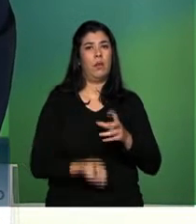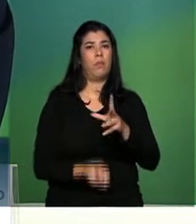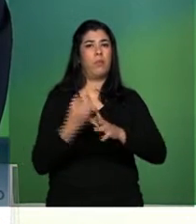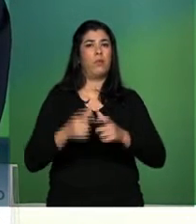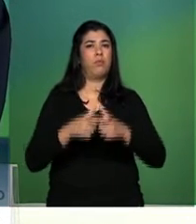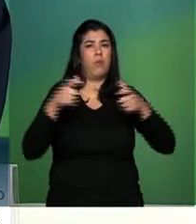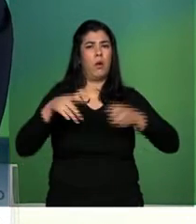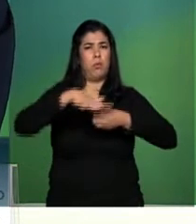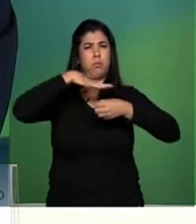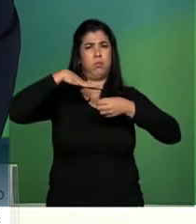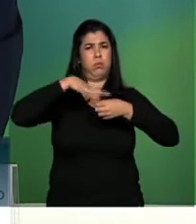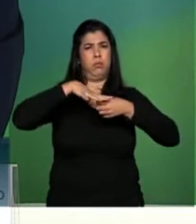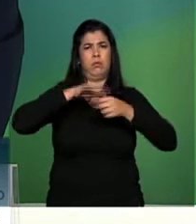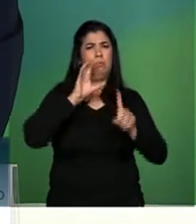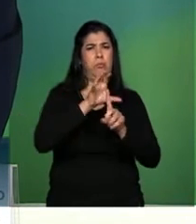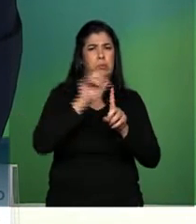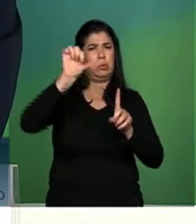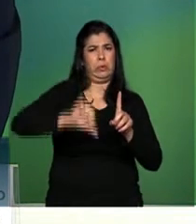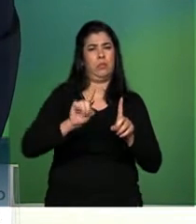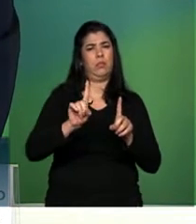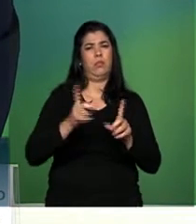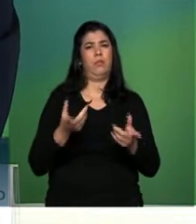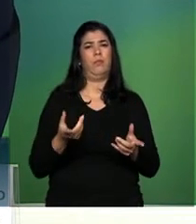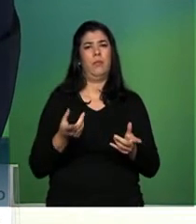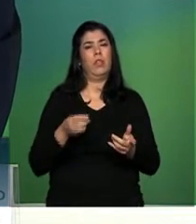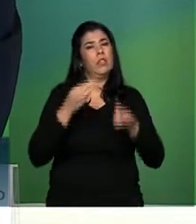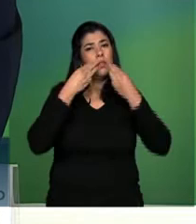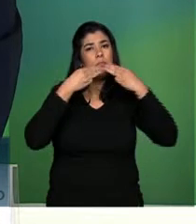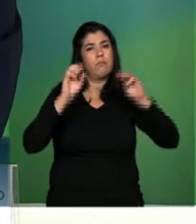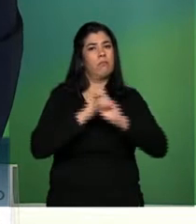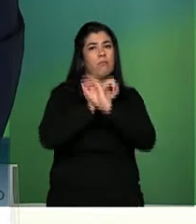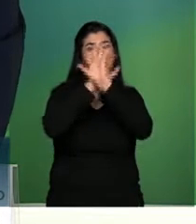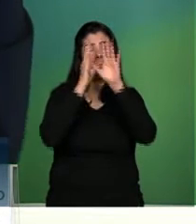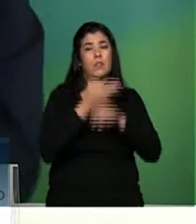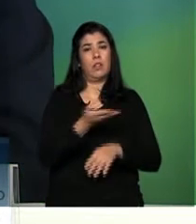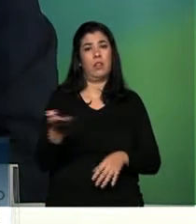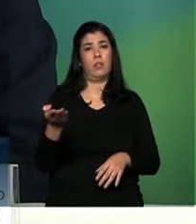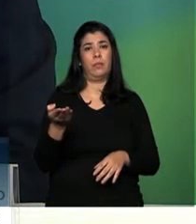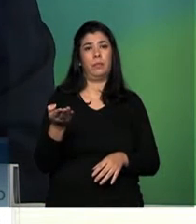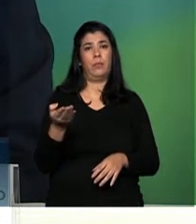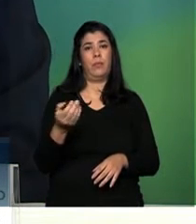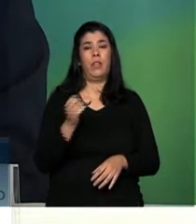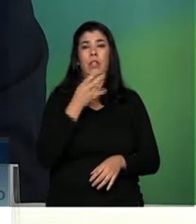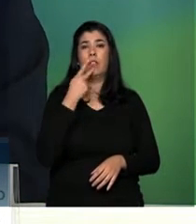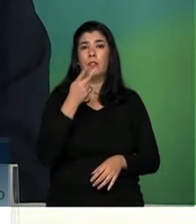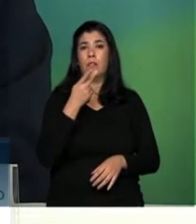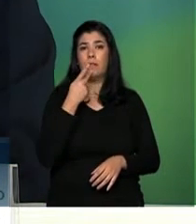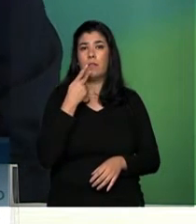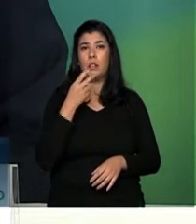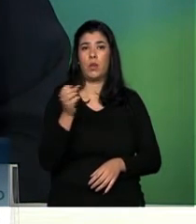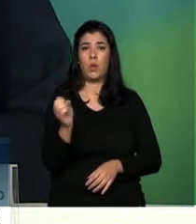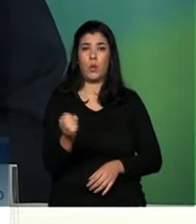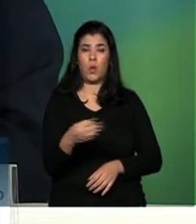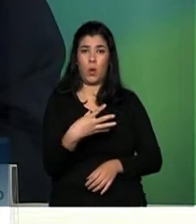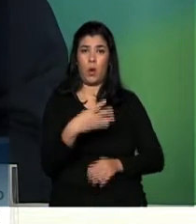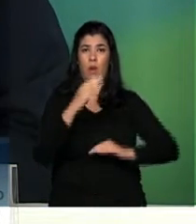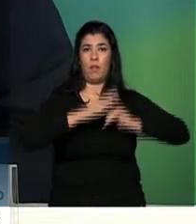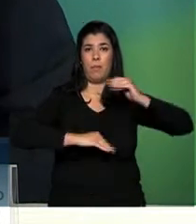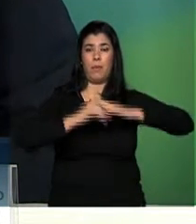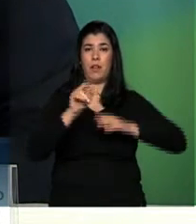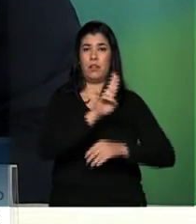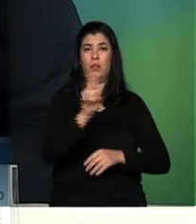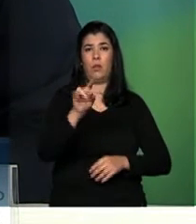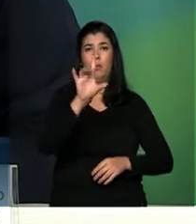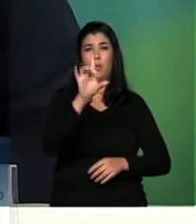o programa, eu acho que isso é uma mensagem clara. Quando falamos do novo drawback, é uma